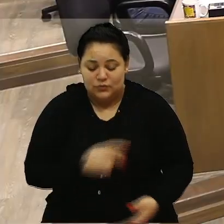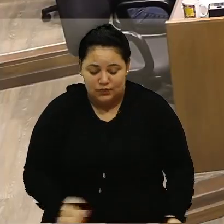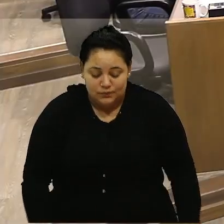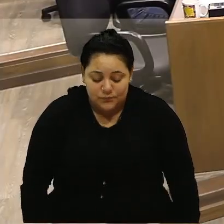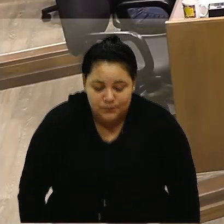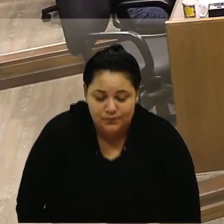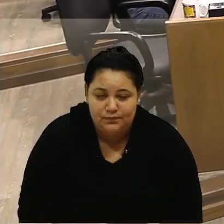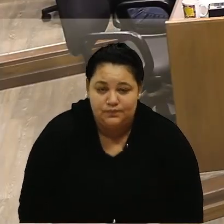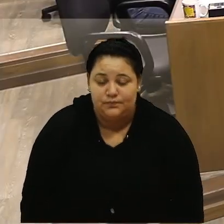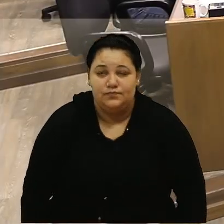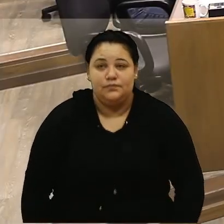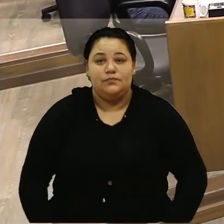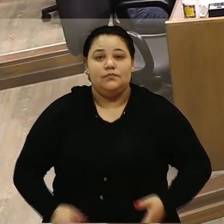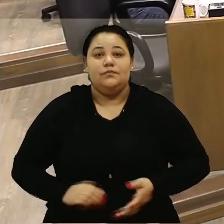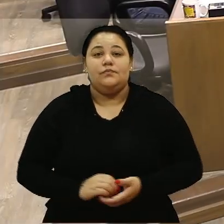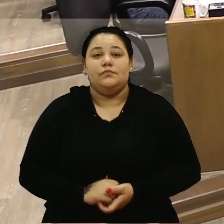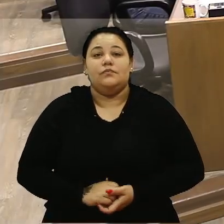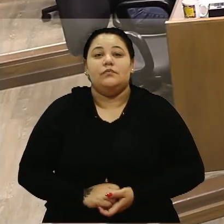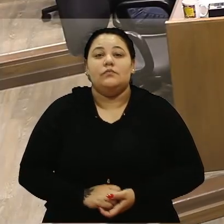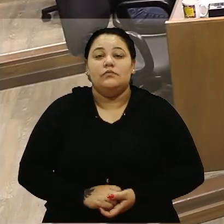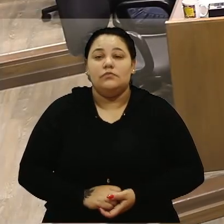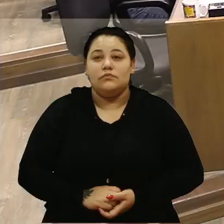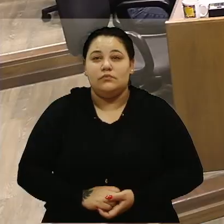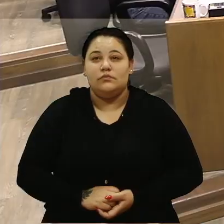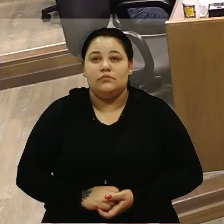Vereador Pedro Rodrigues.